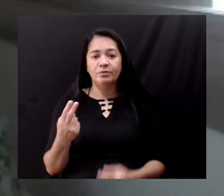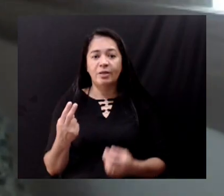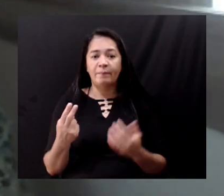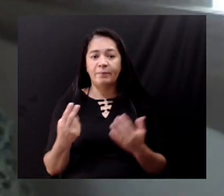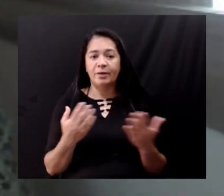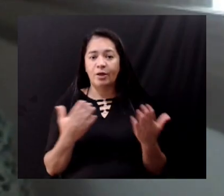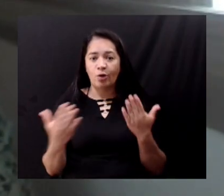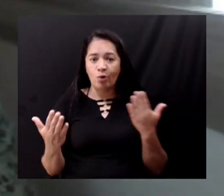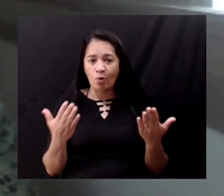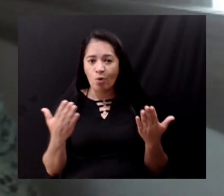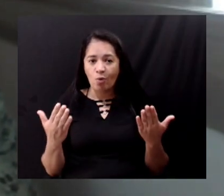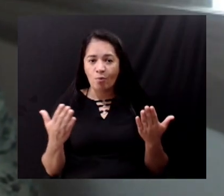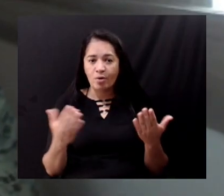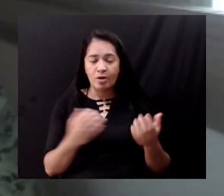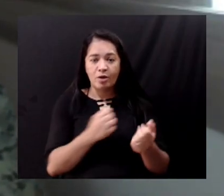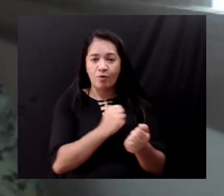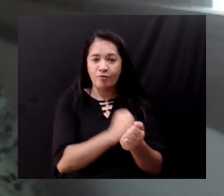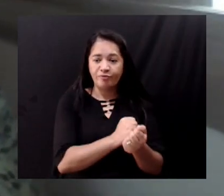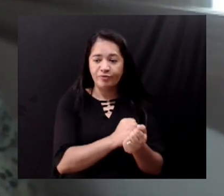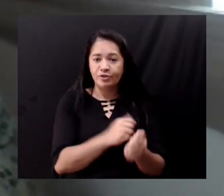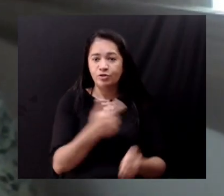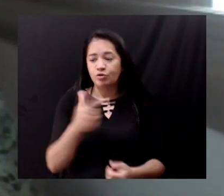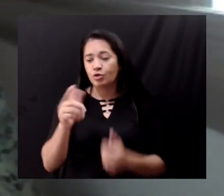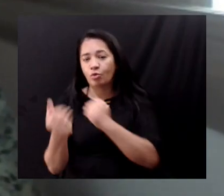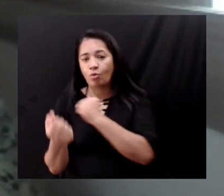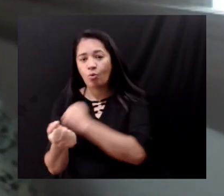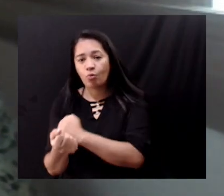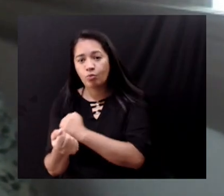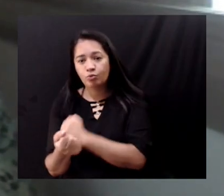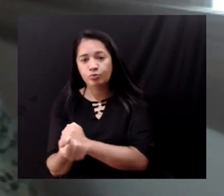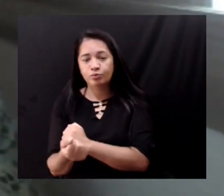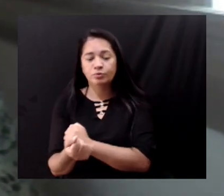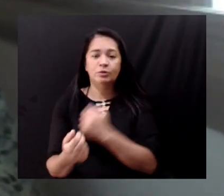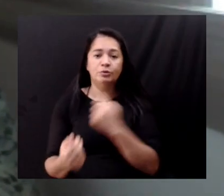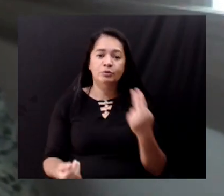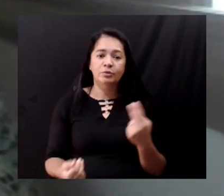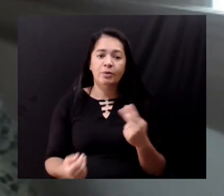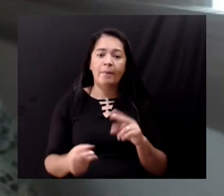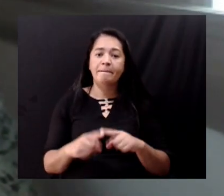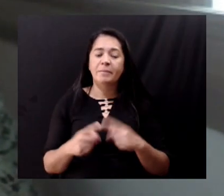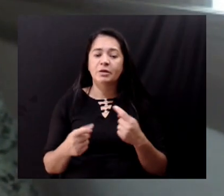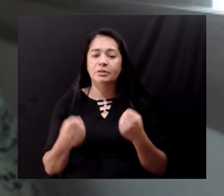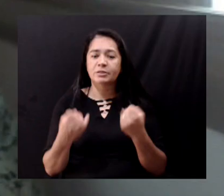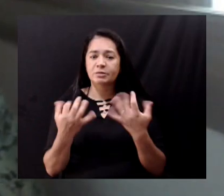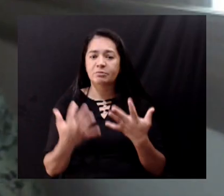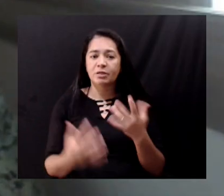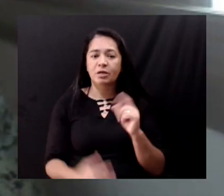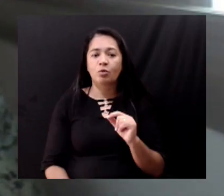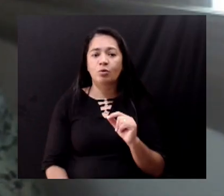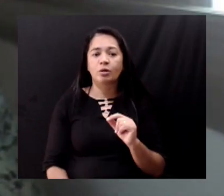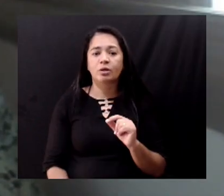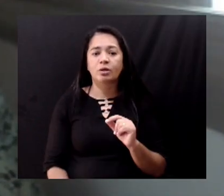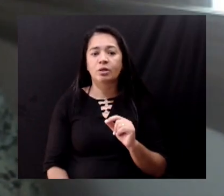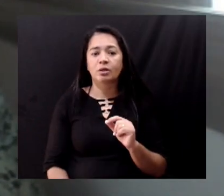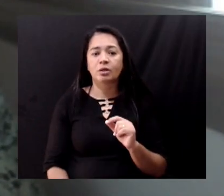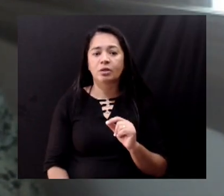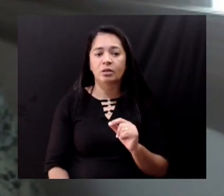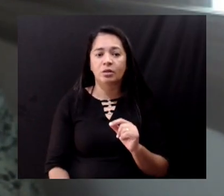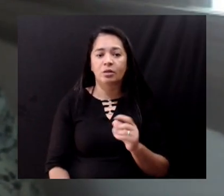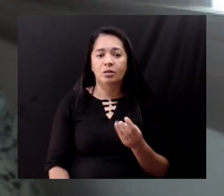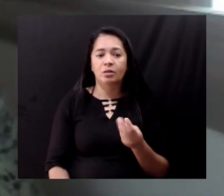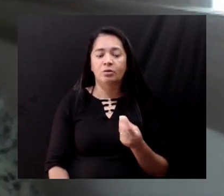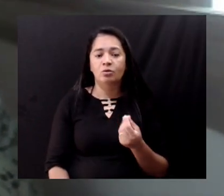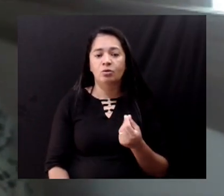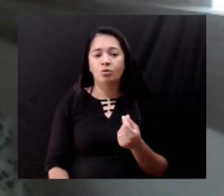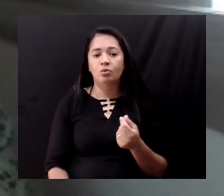por outro vício. O que a gente consegue falar é que é uma questão de que você